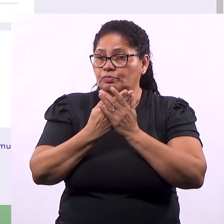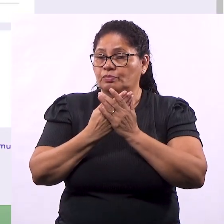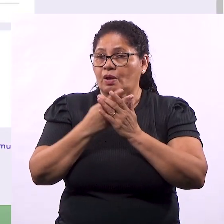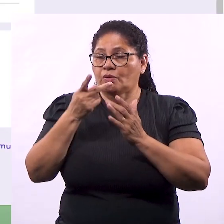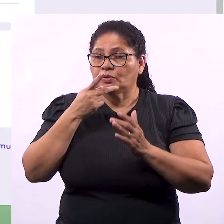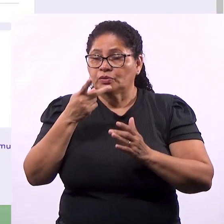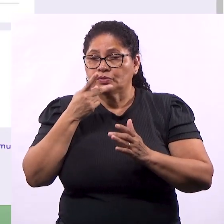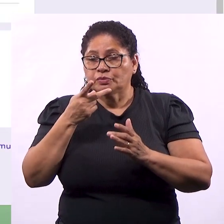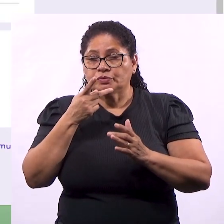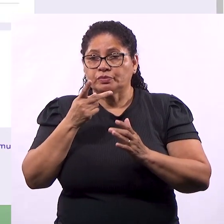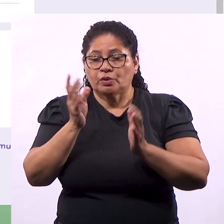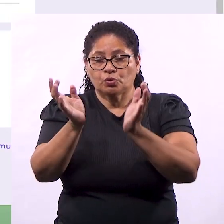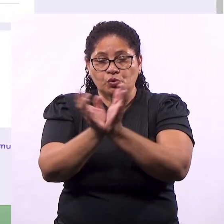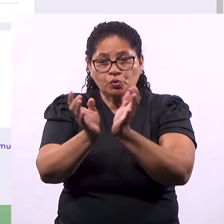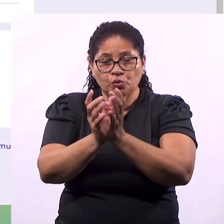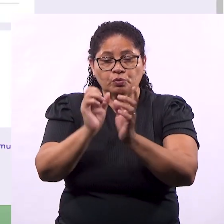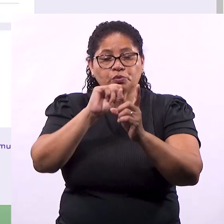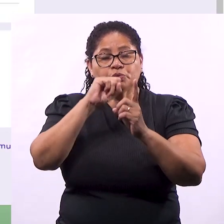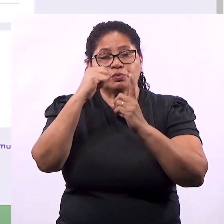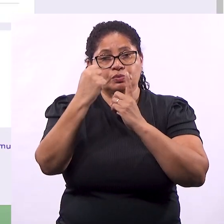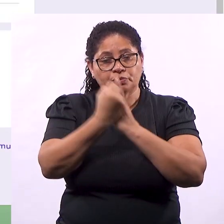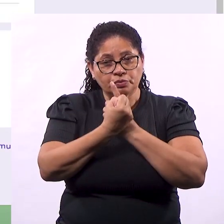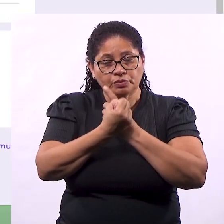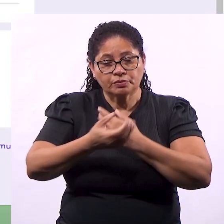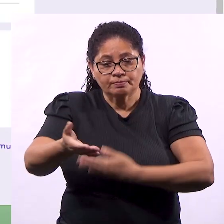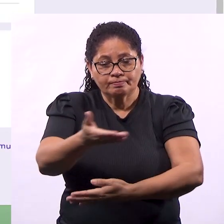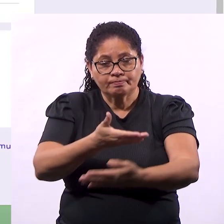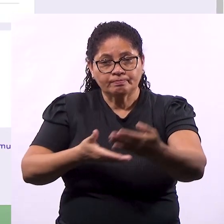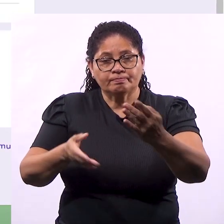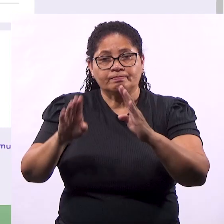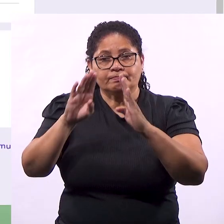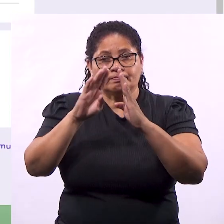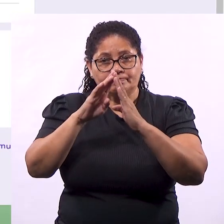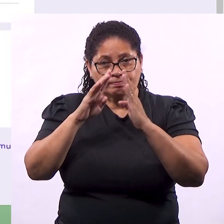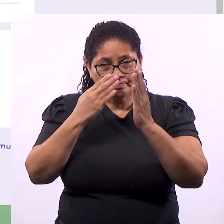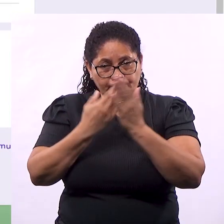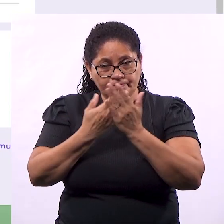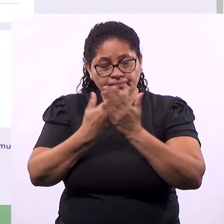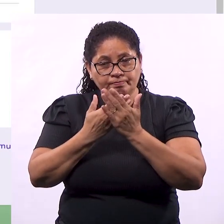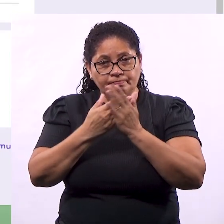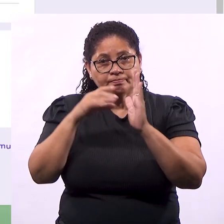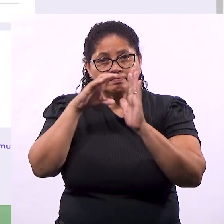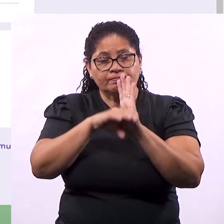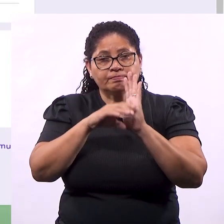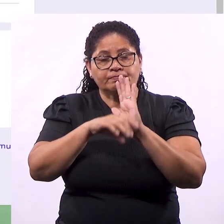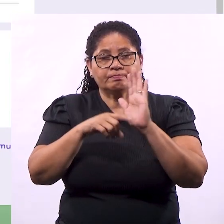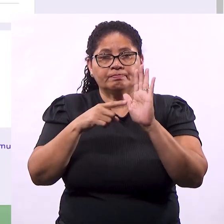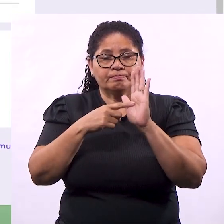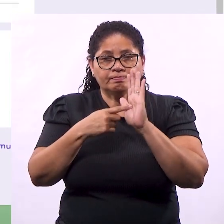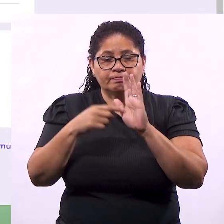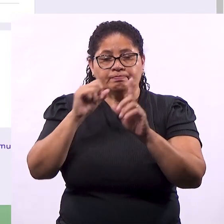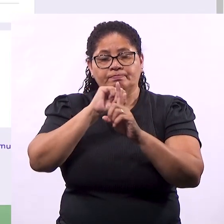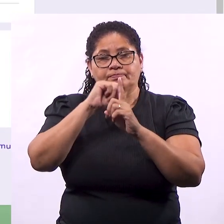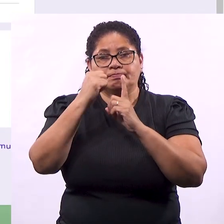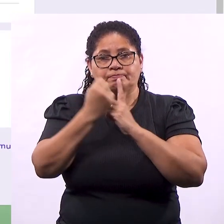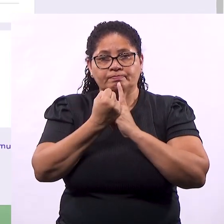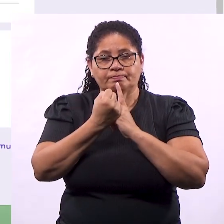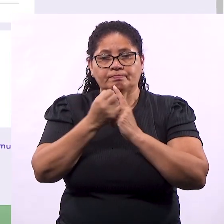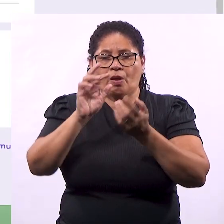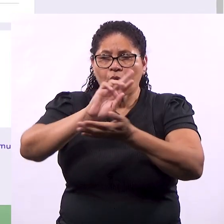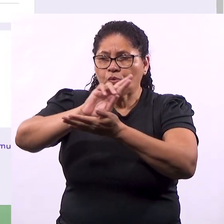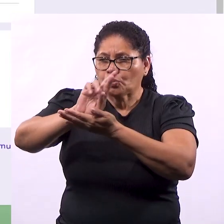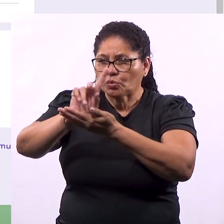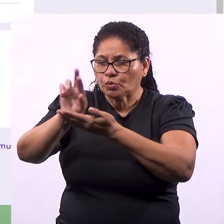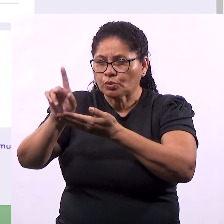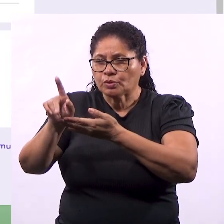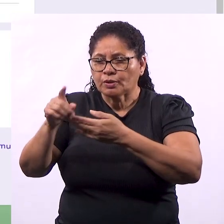dando ênfase aos grupos sociais que interagem no espaço escolar e apresentar os conceitos de representação social